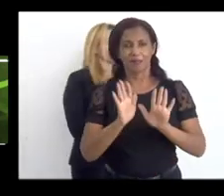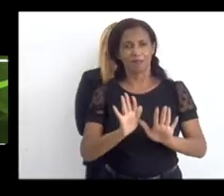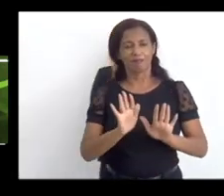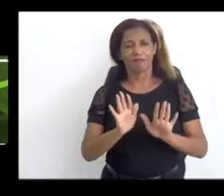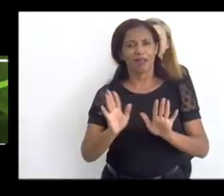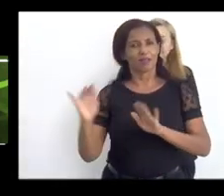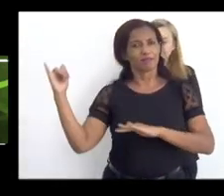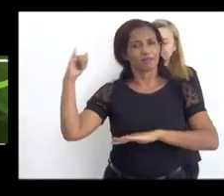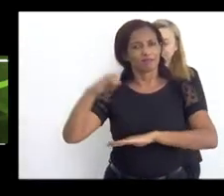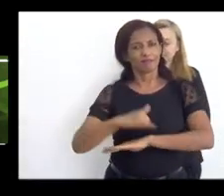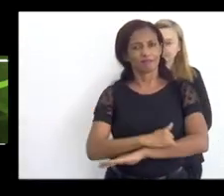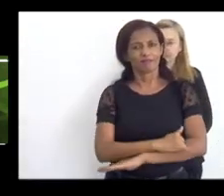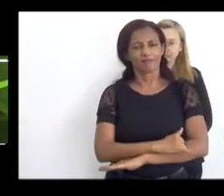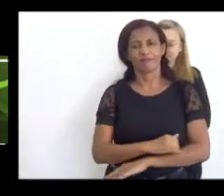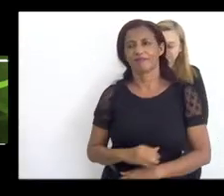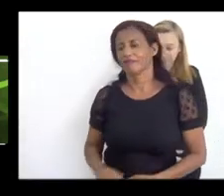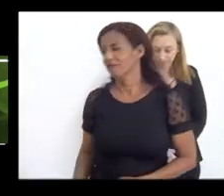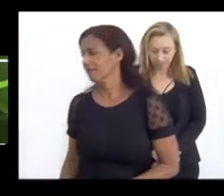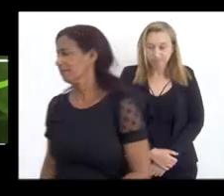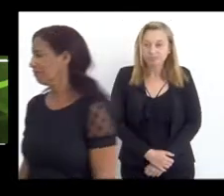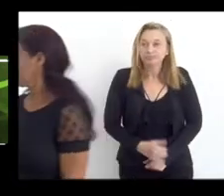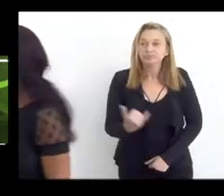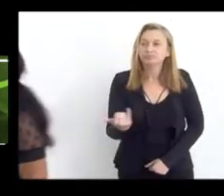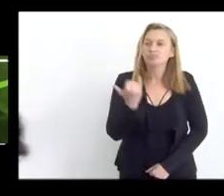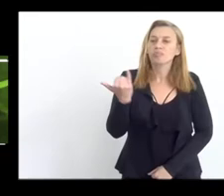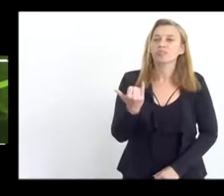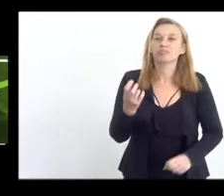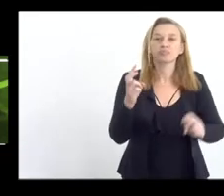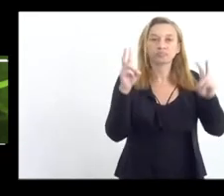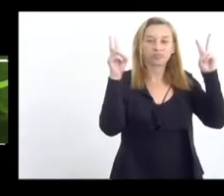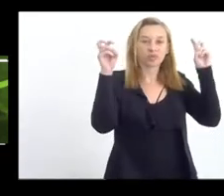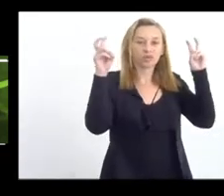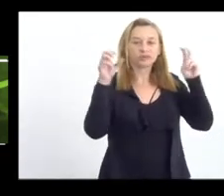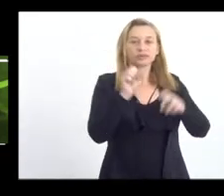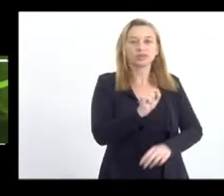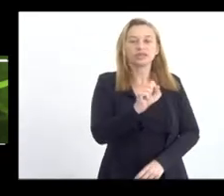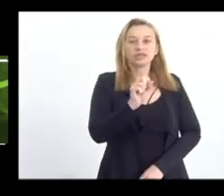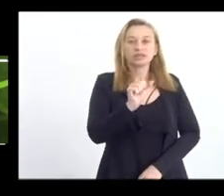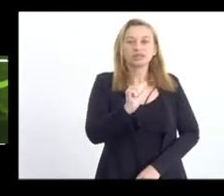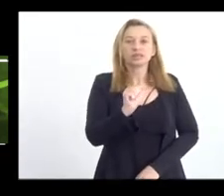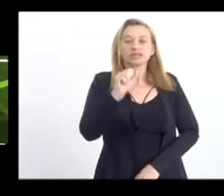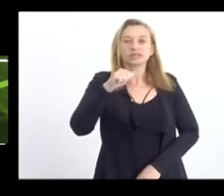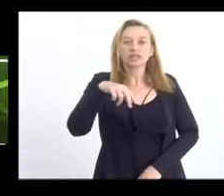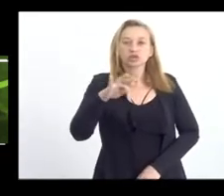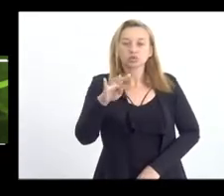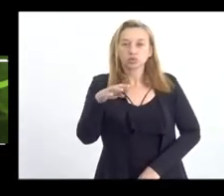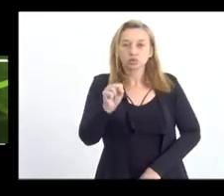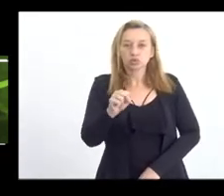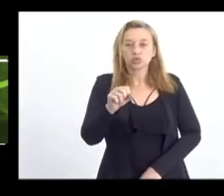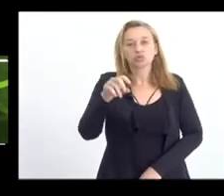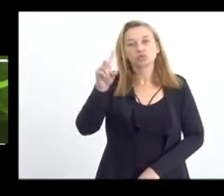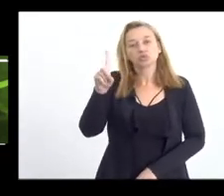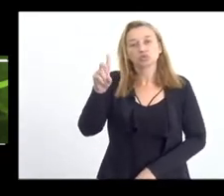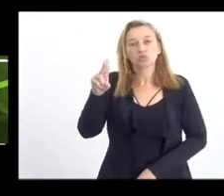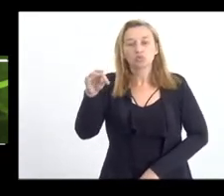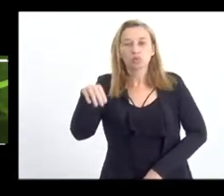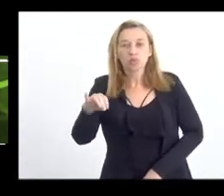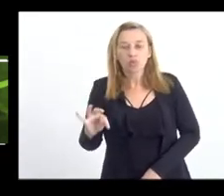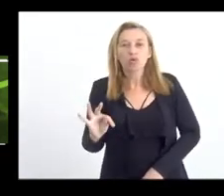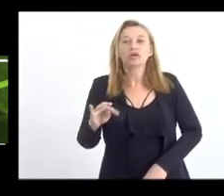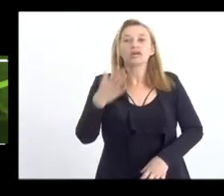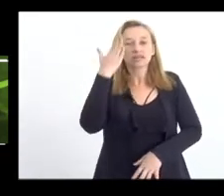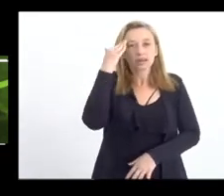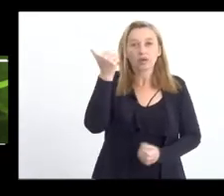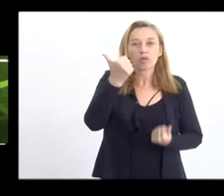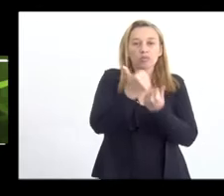sobre o aeroporto, é importante essa questão do Santos Dumont, de saber do apoio que o Galeão dá ao